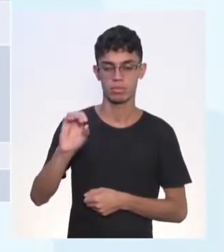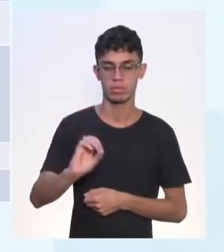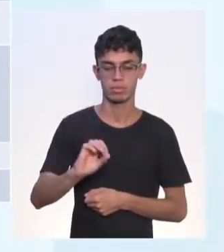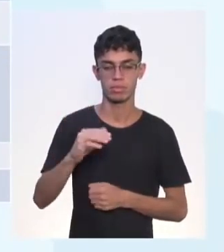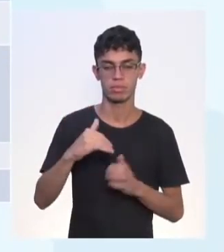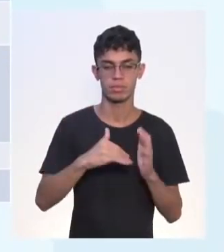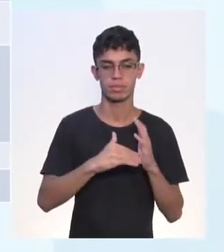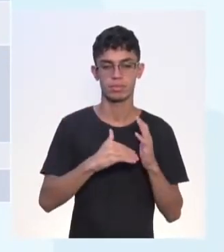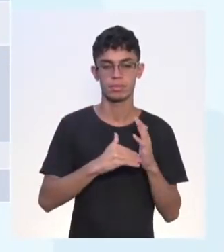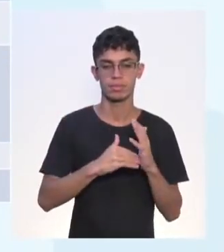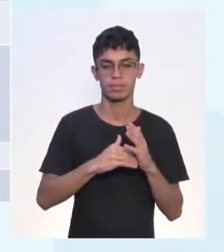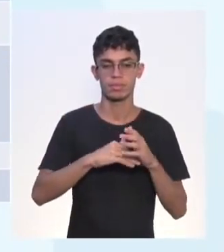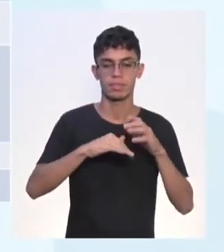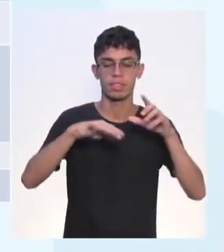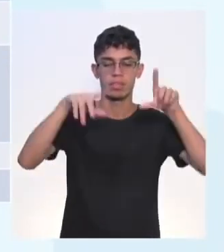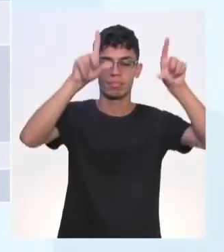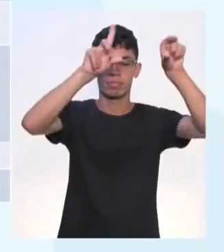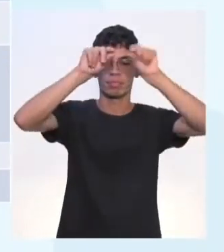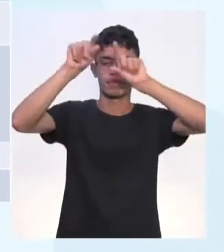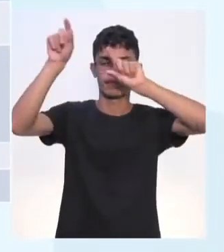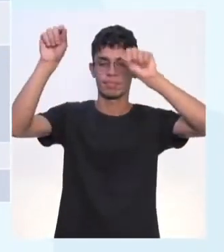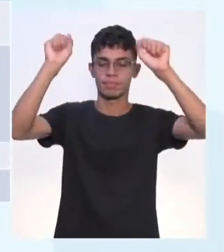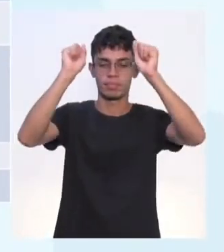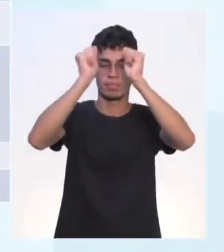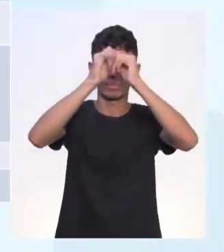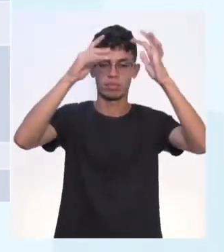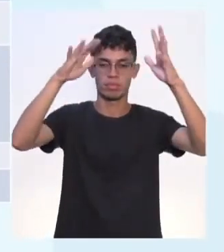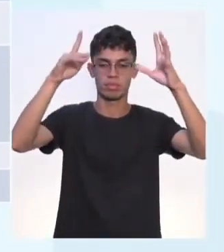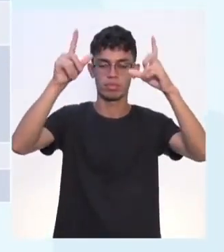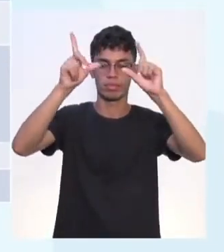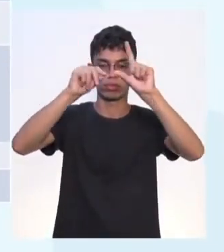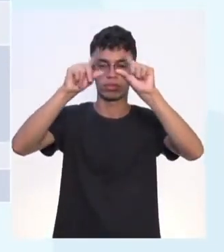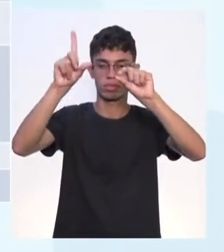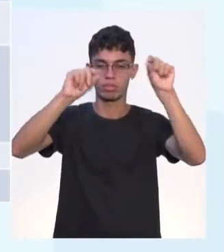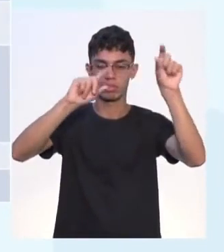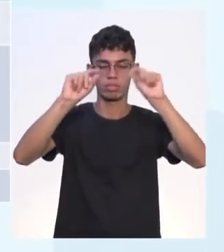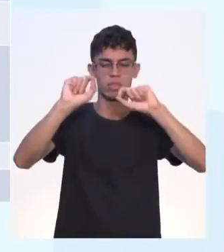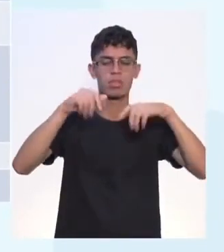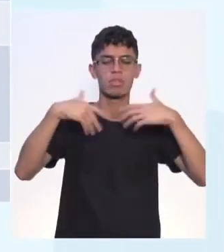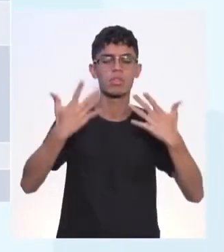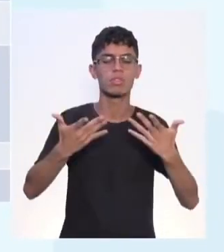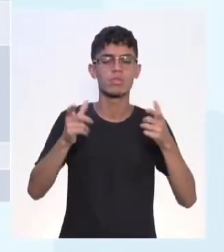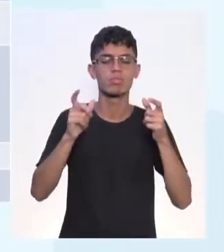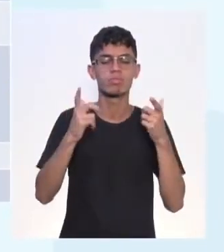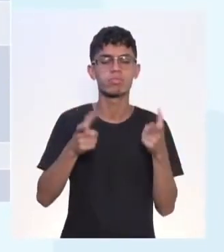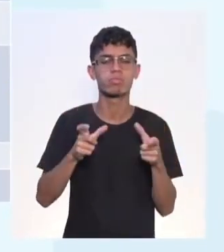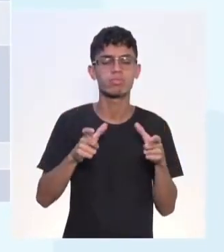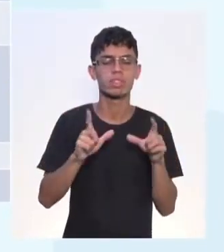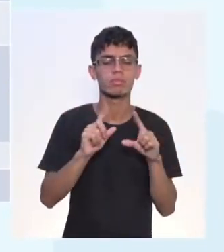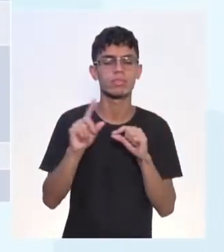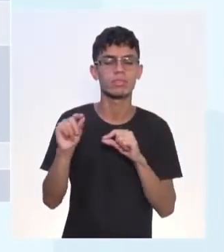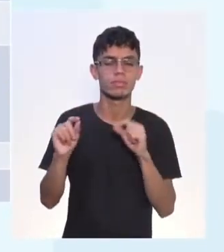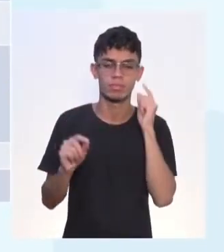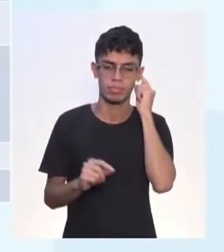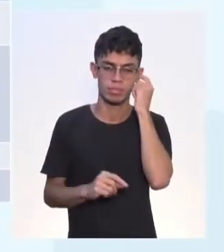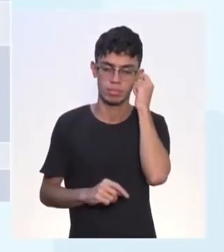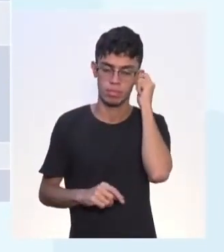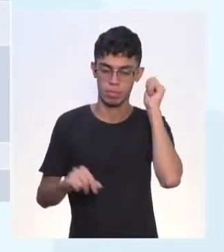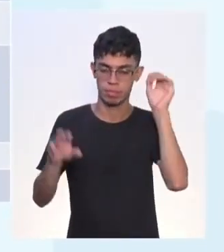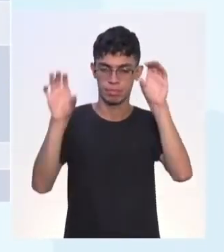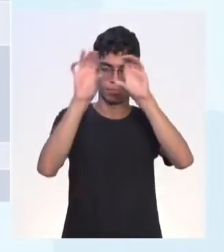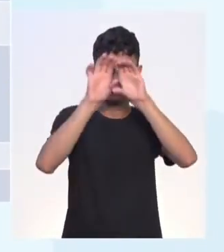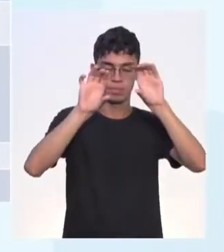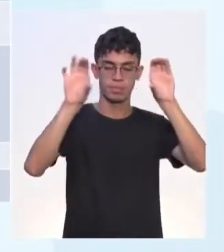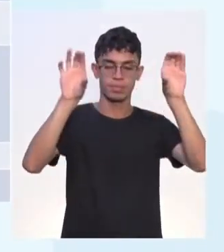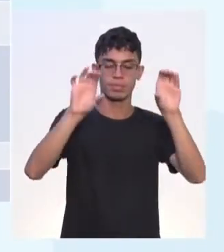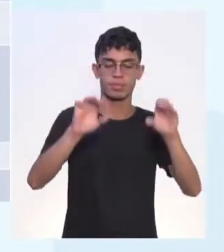as estrelas brilham. Brilham onde? Onde as estrelas brilham? No céu.